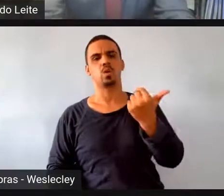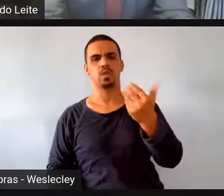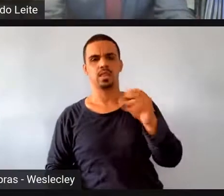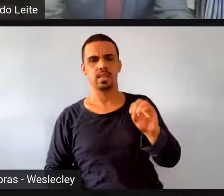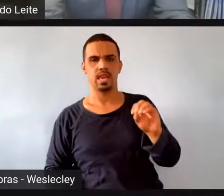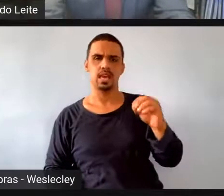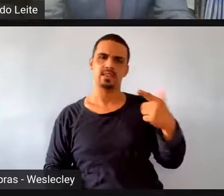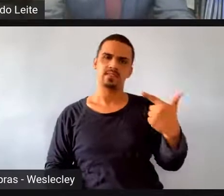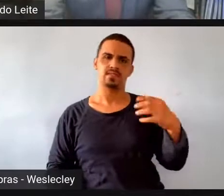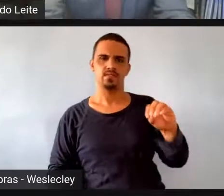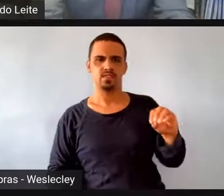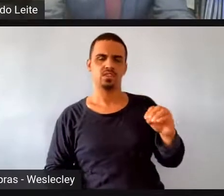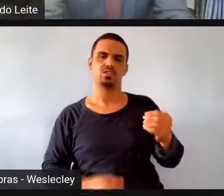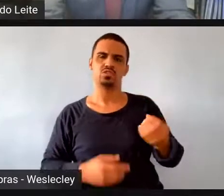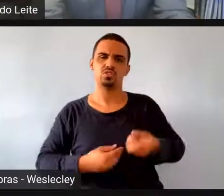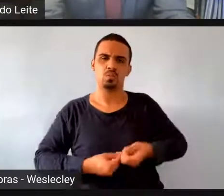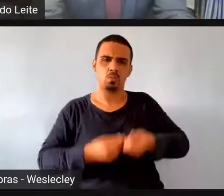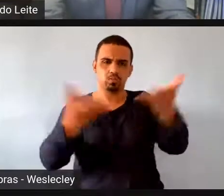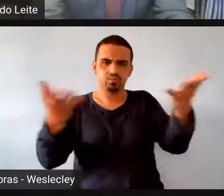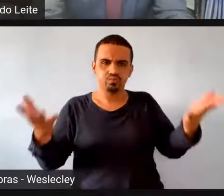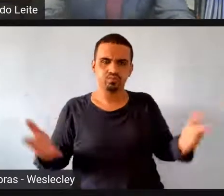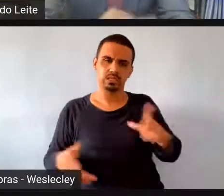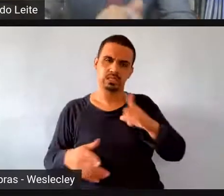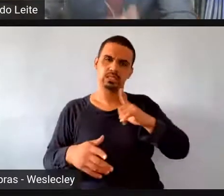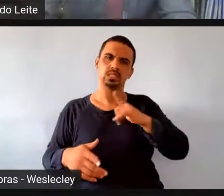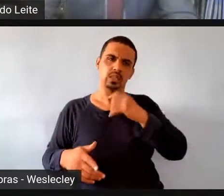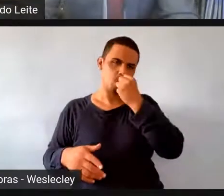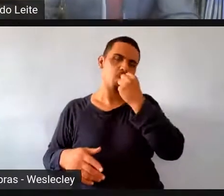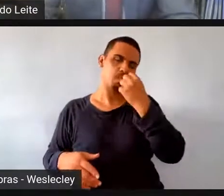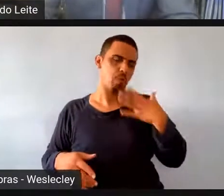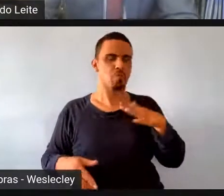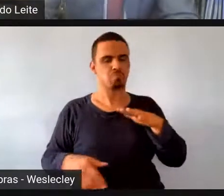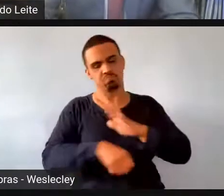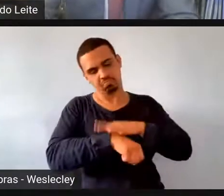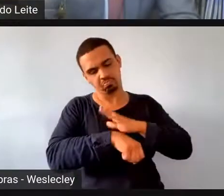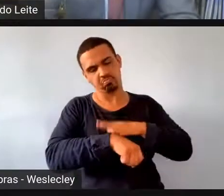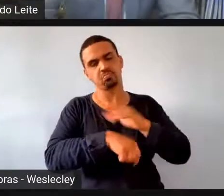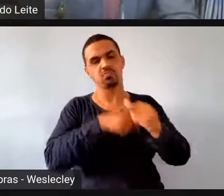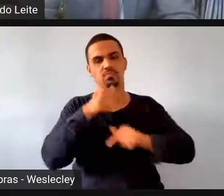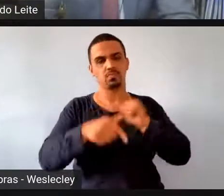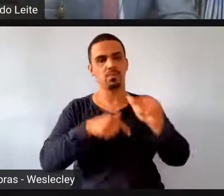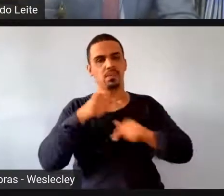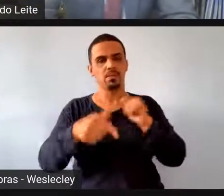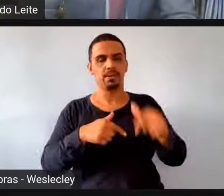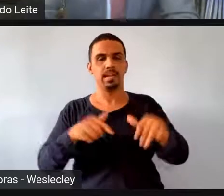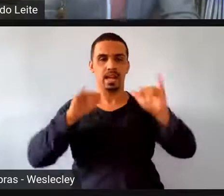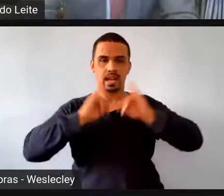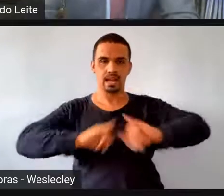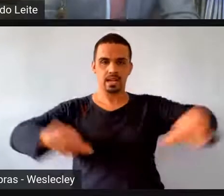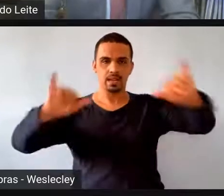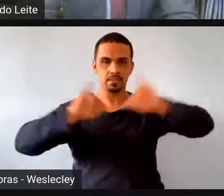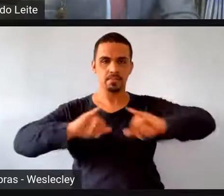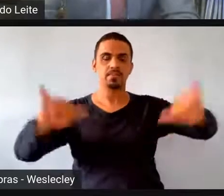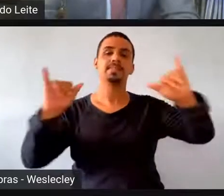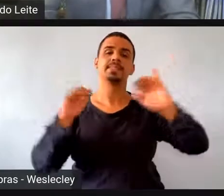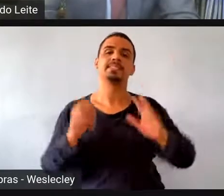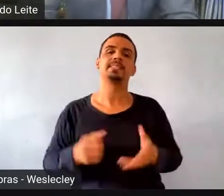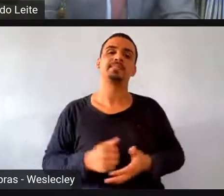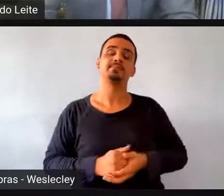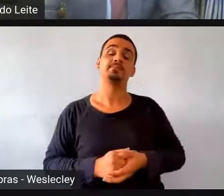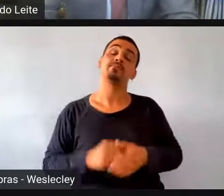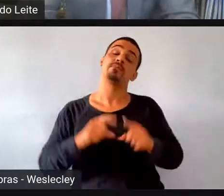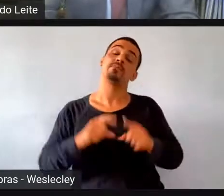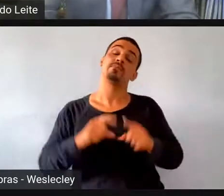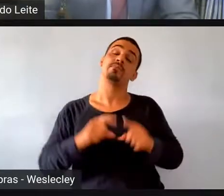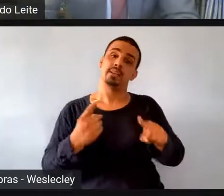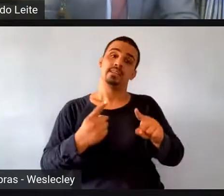uma receita razoável para armar uma campanha, e, ao mesmo tempo, mas impede,